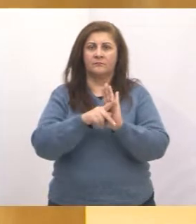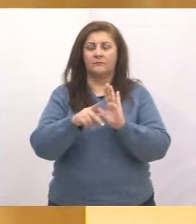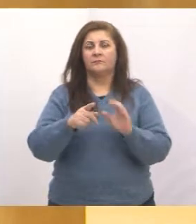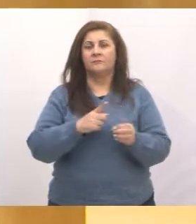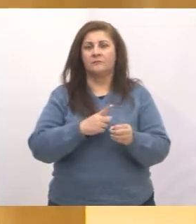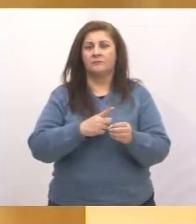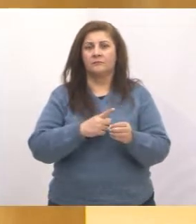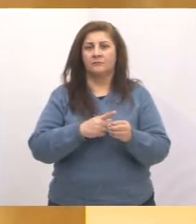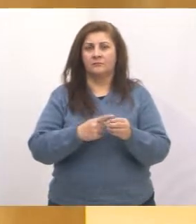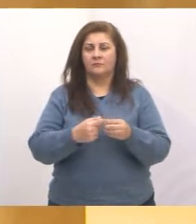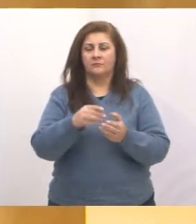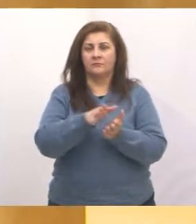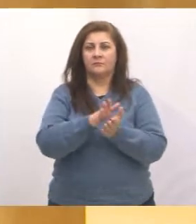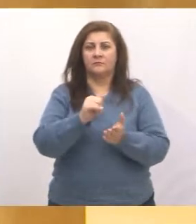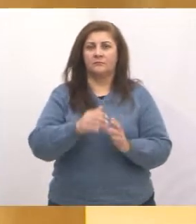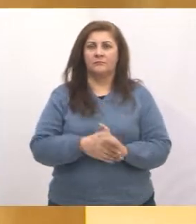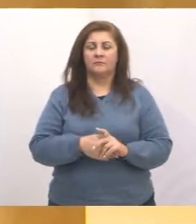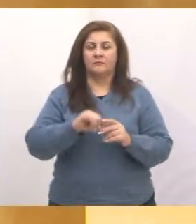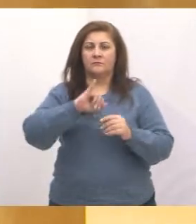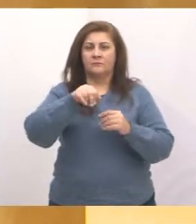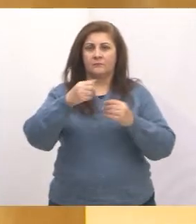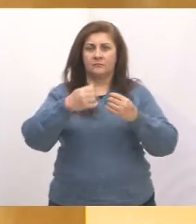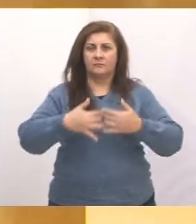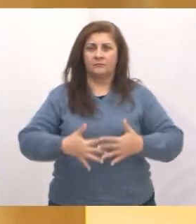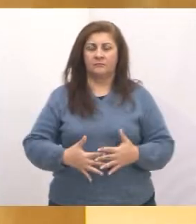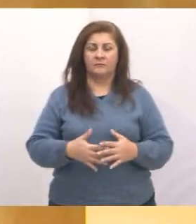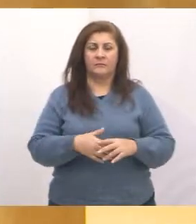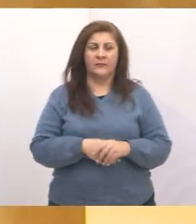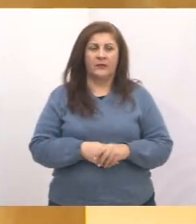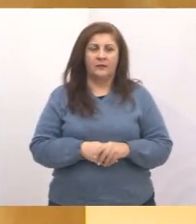Jacareí, justificando nesses termos,